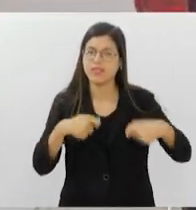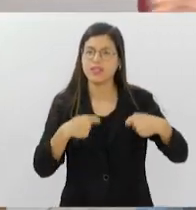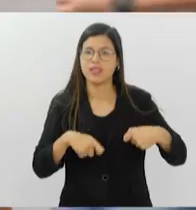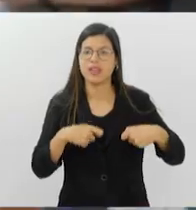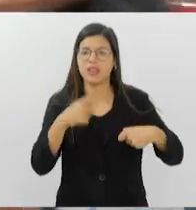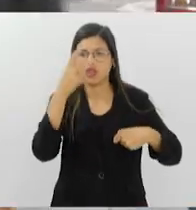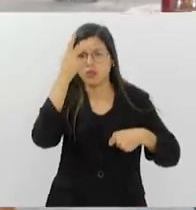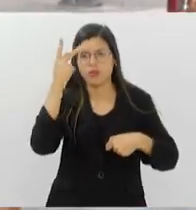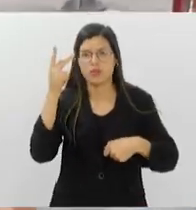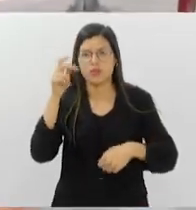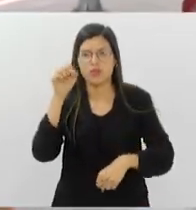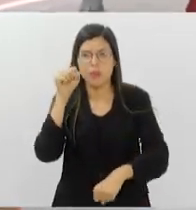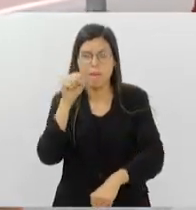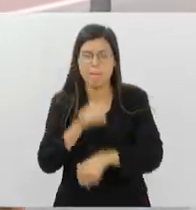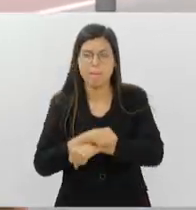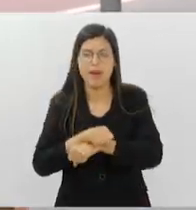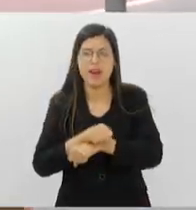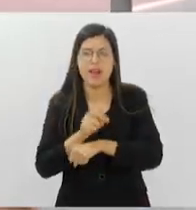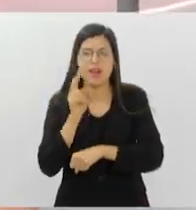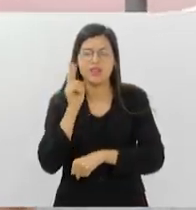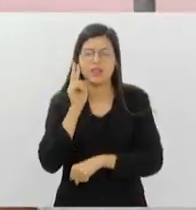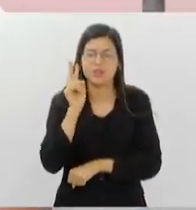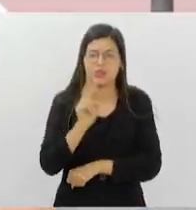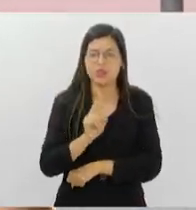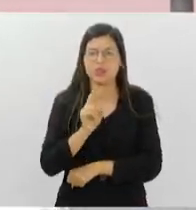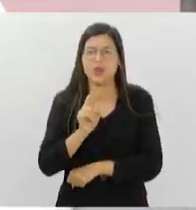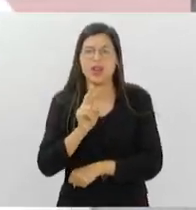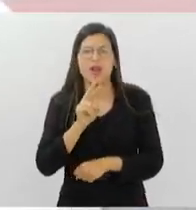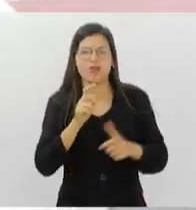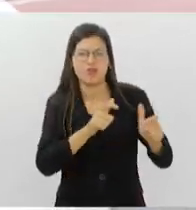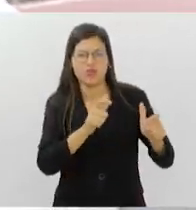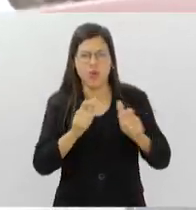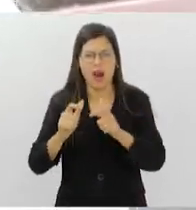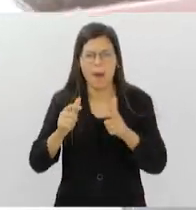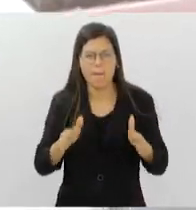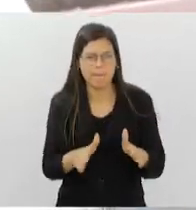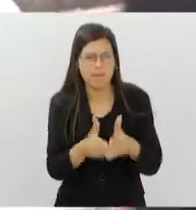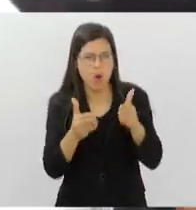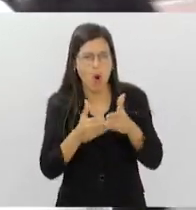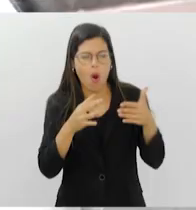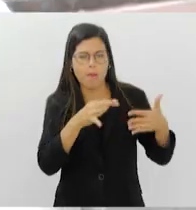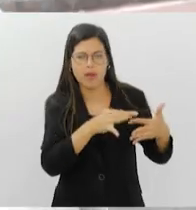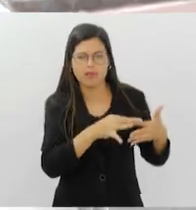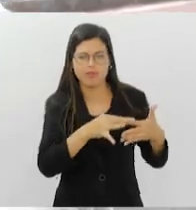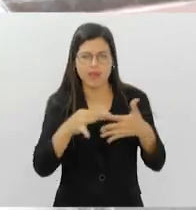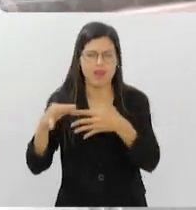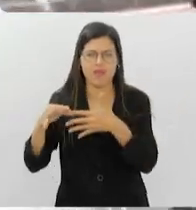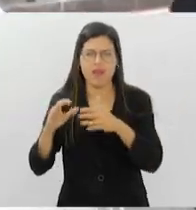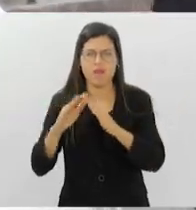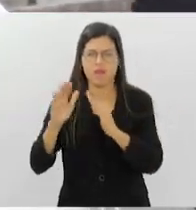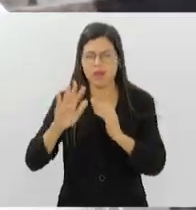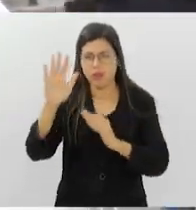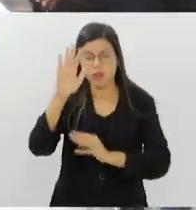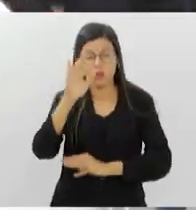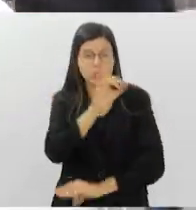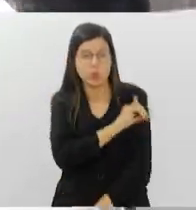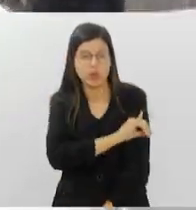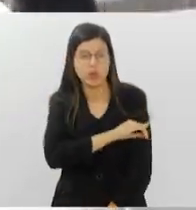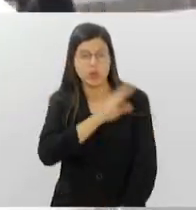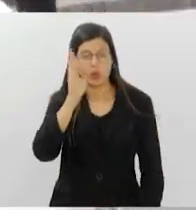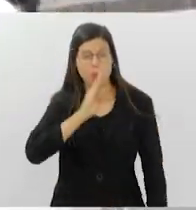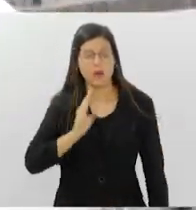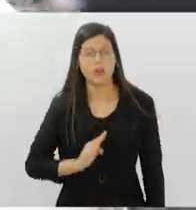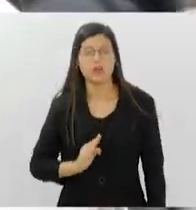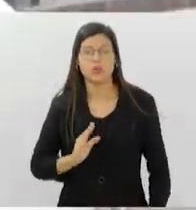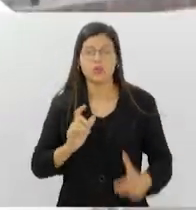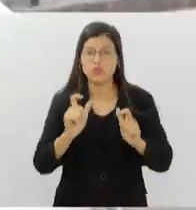de olhar para os espaços periféricos pobres e favelados do Rio e do Brasil é como um lugar